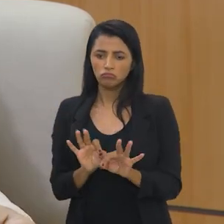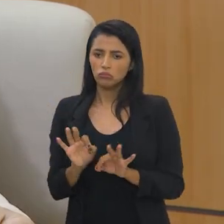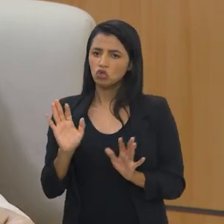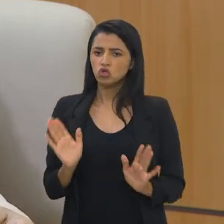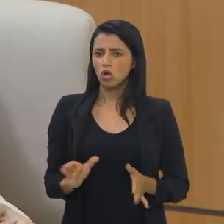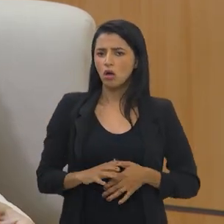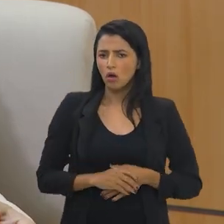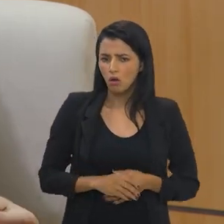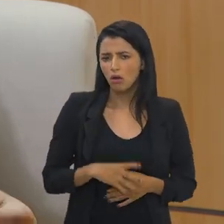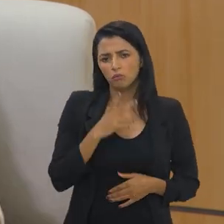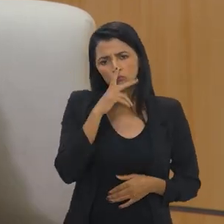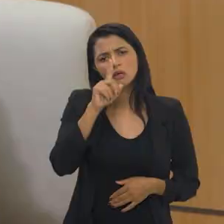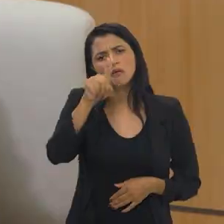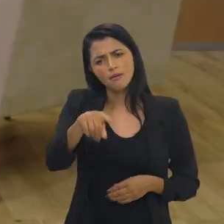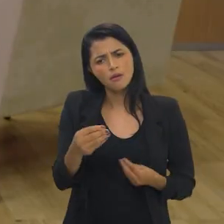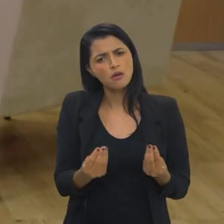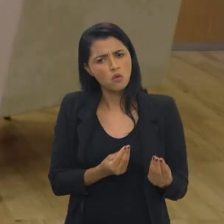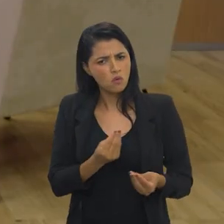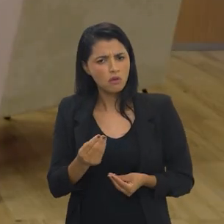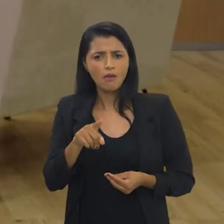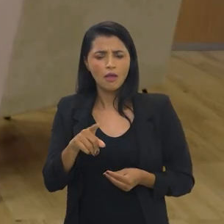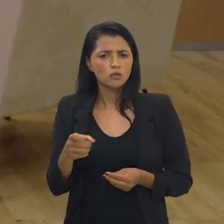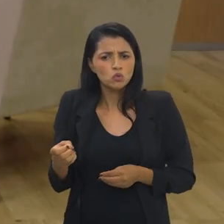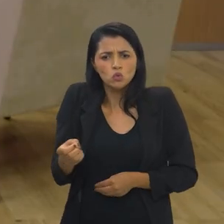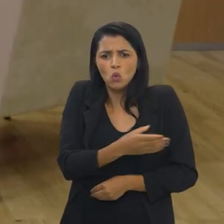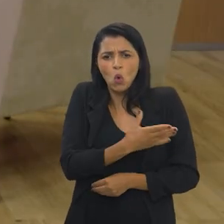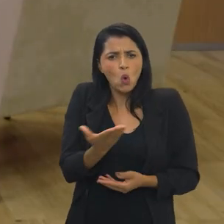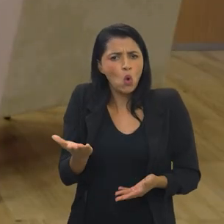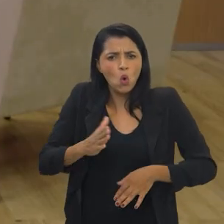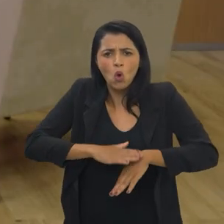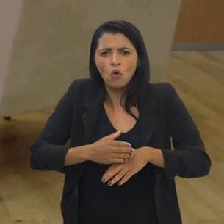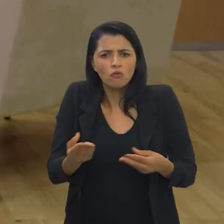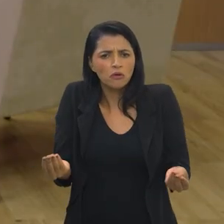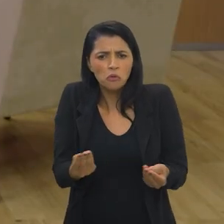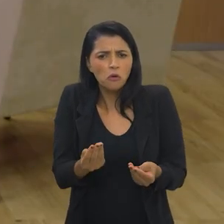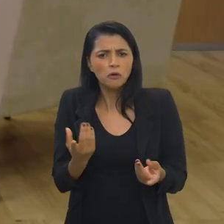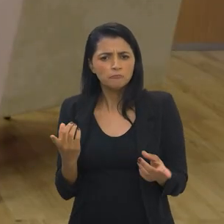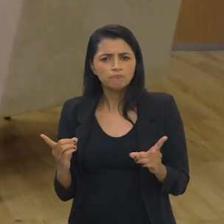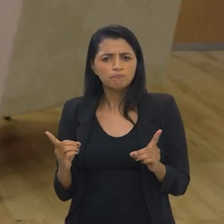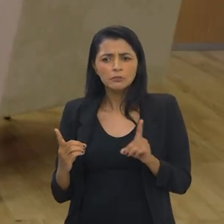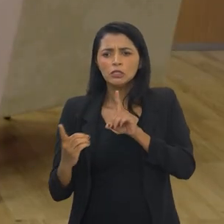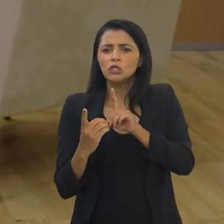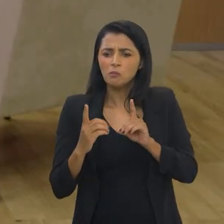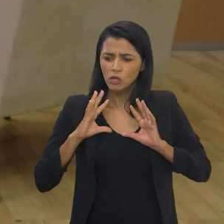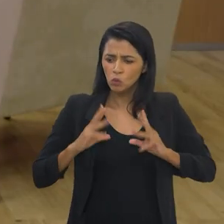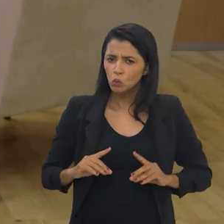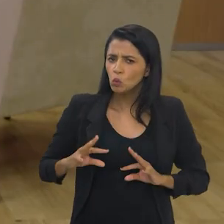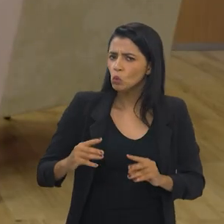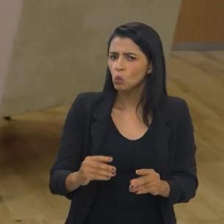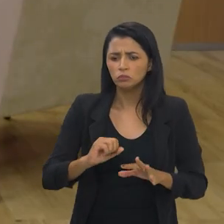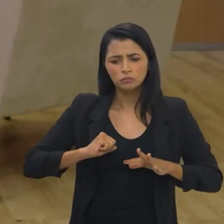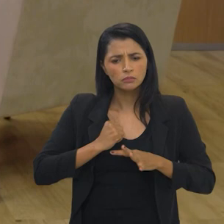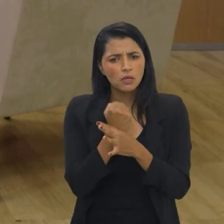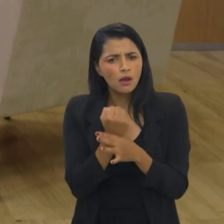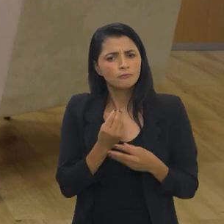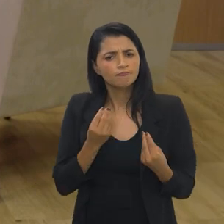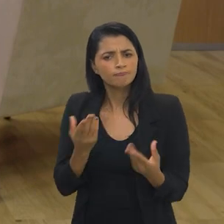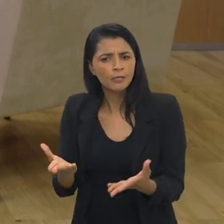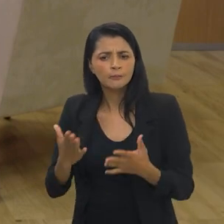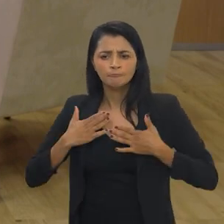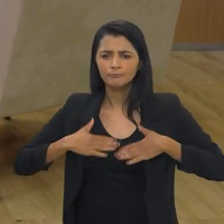a sua vida encaminhada Eu acho que isso é uma coisa inédita é o atendimento integral e humanizado que dá segurança